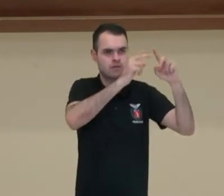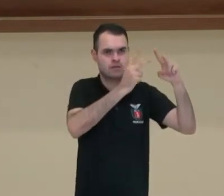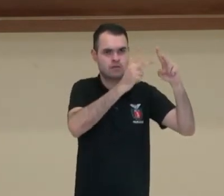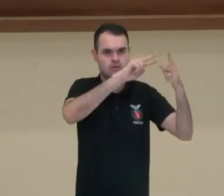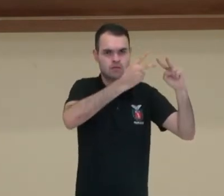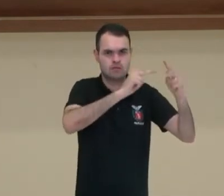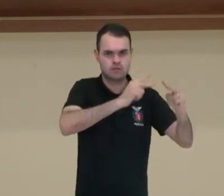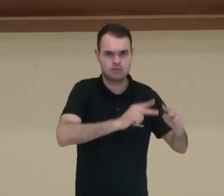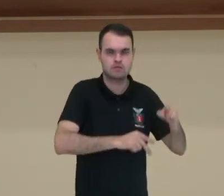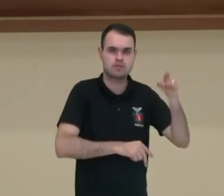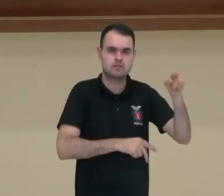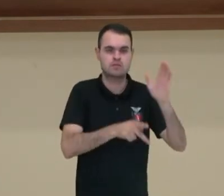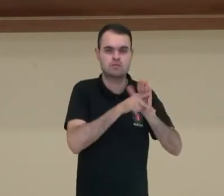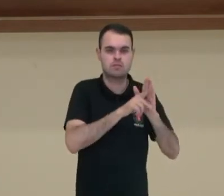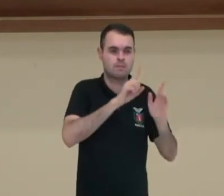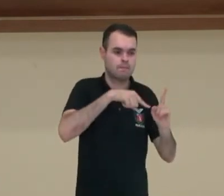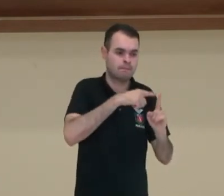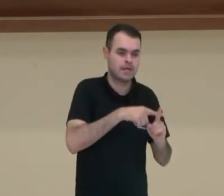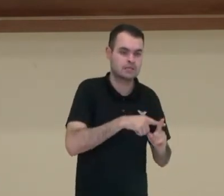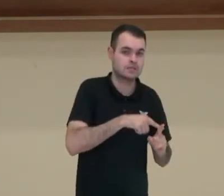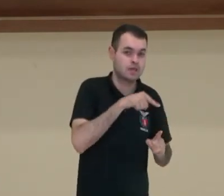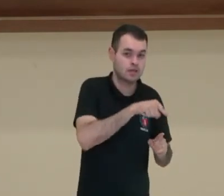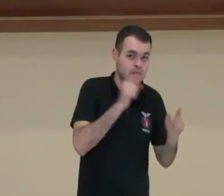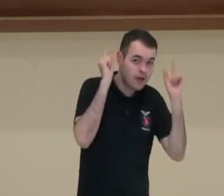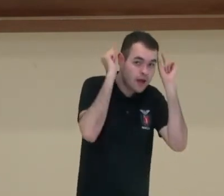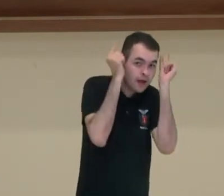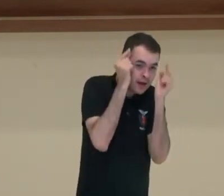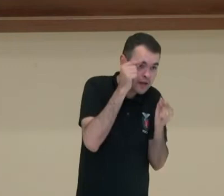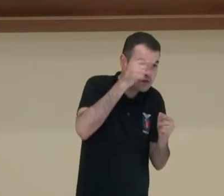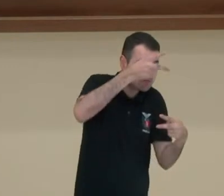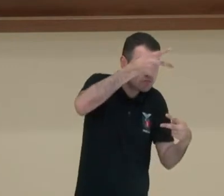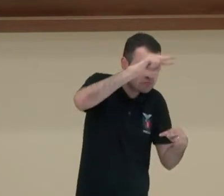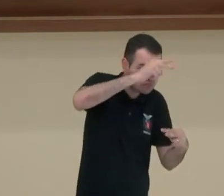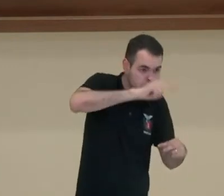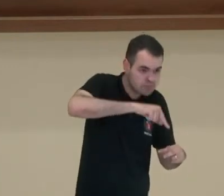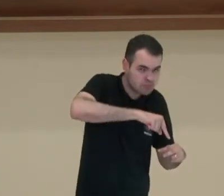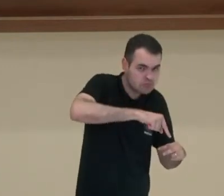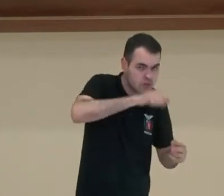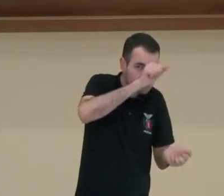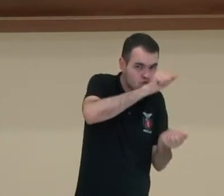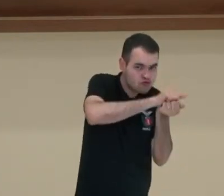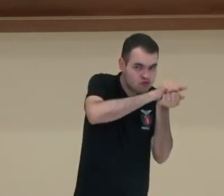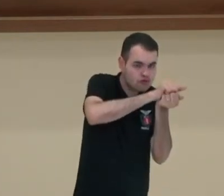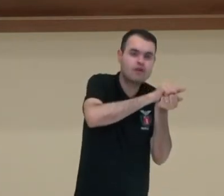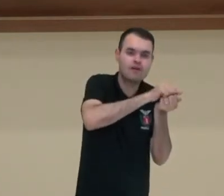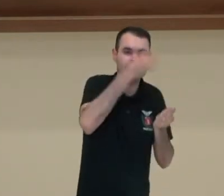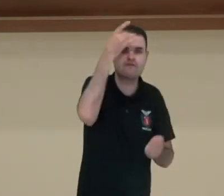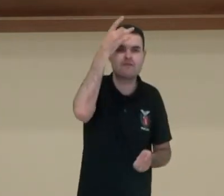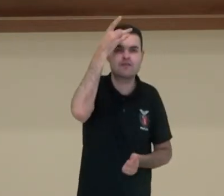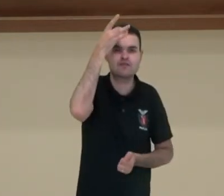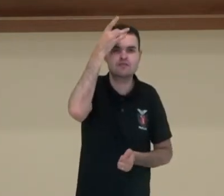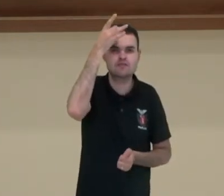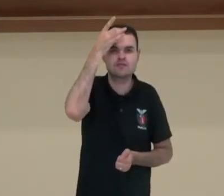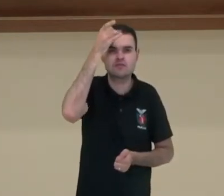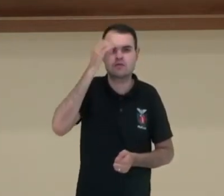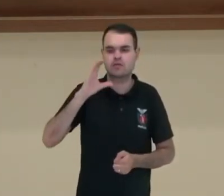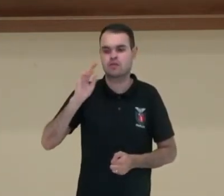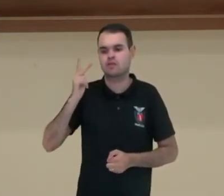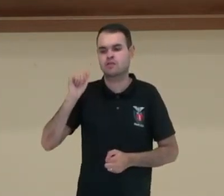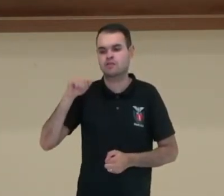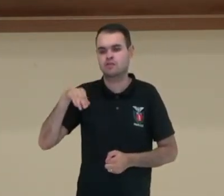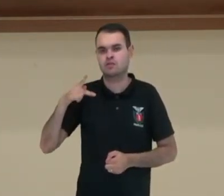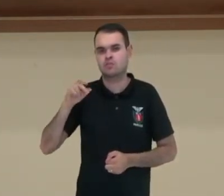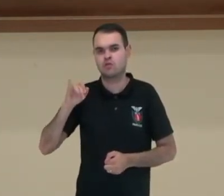tinha também a tradução em grego. É aí que facilitou a coisa, né? O Champollion sabia grego, é um